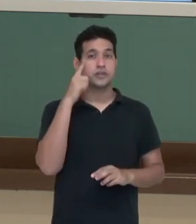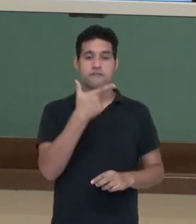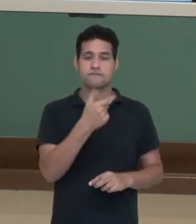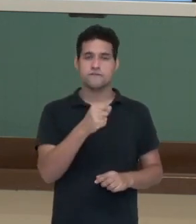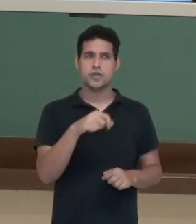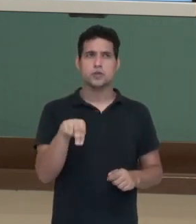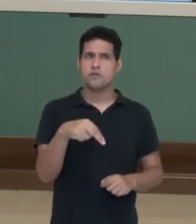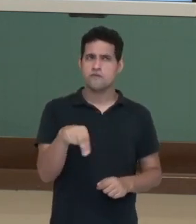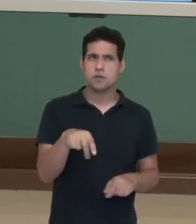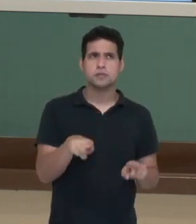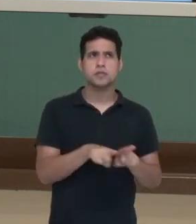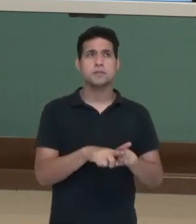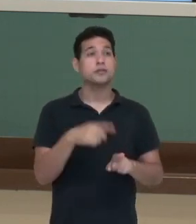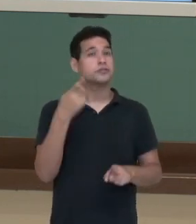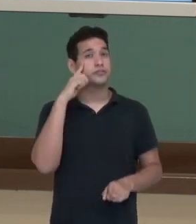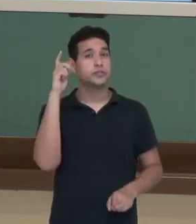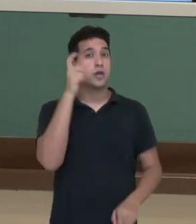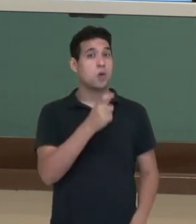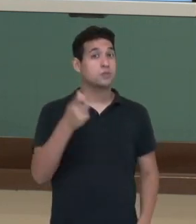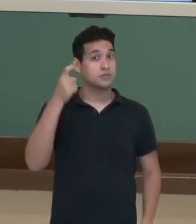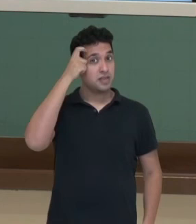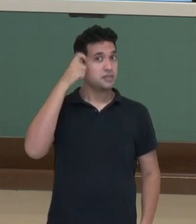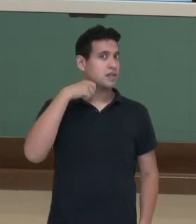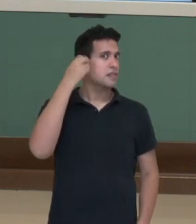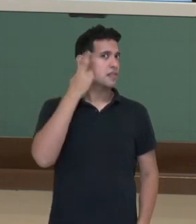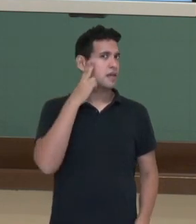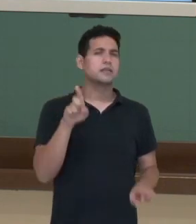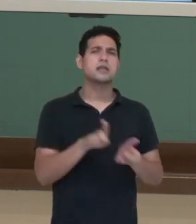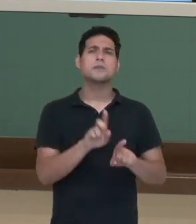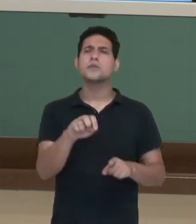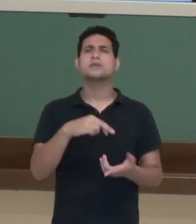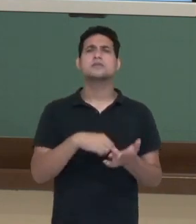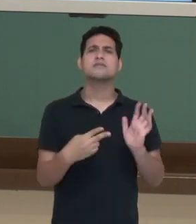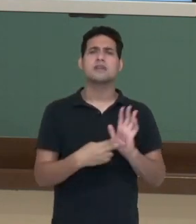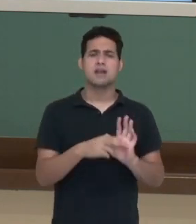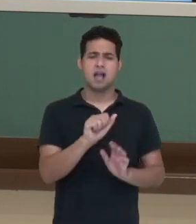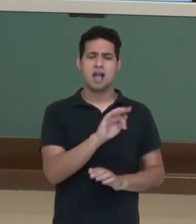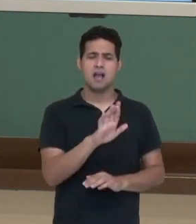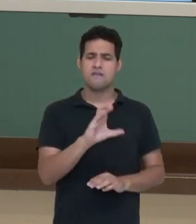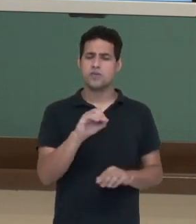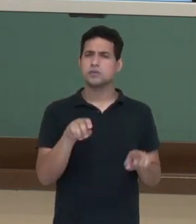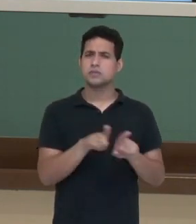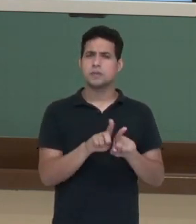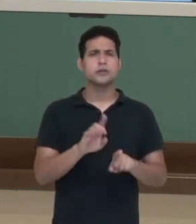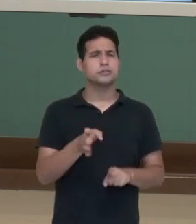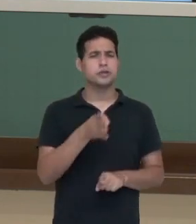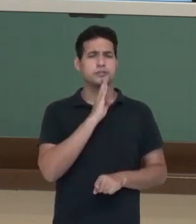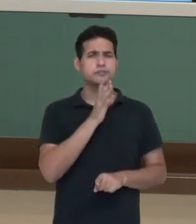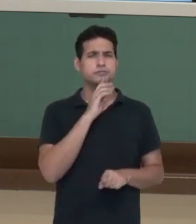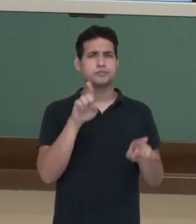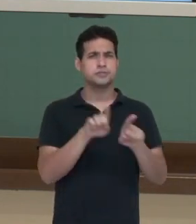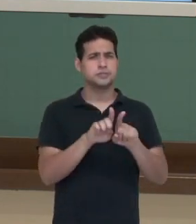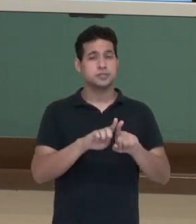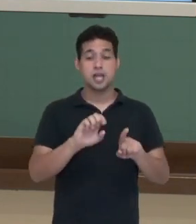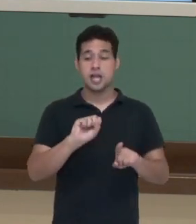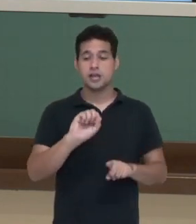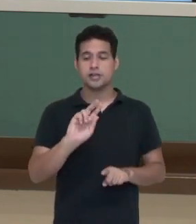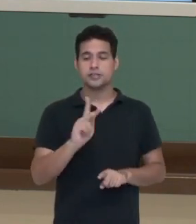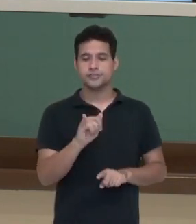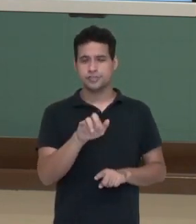de novembro, chamado Dia da Consciência Negra, o que é afrodescendente. Conhecemos a